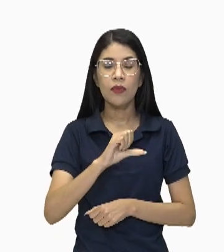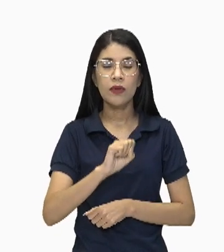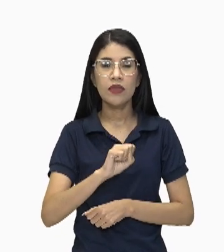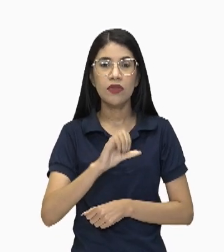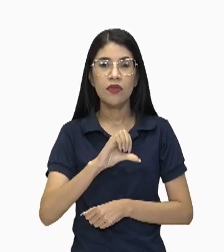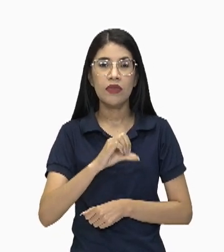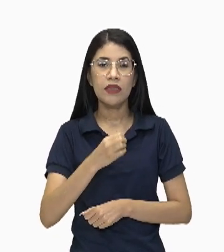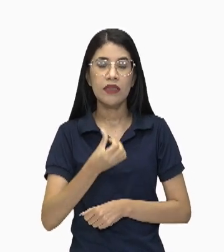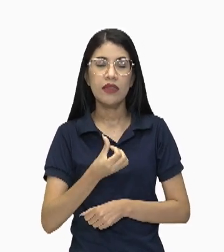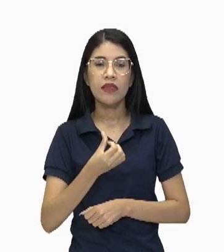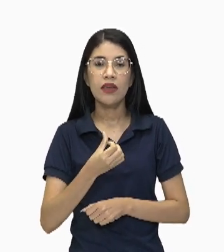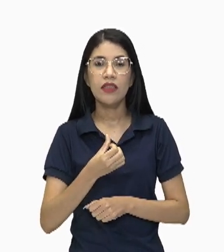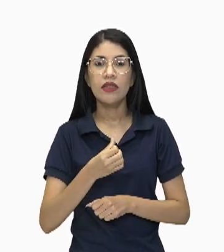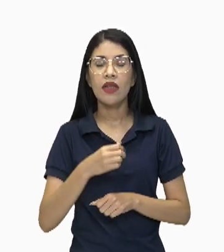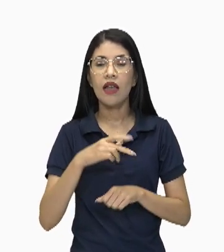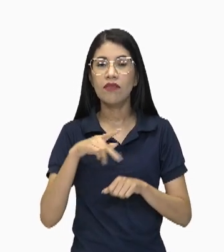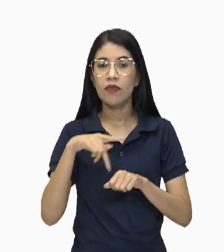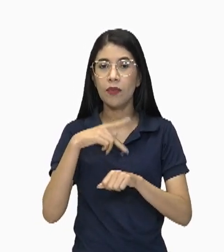1896, lá em Atenas,